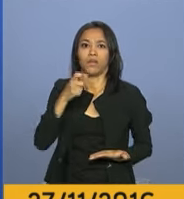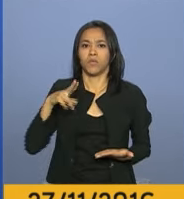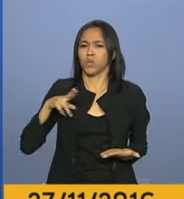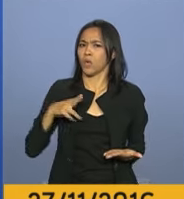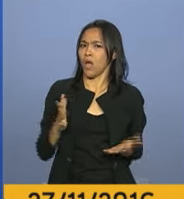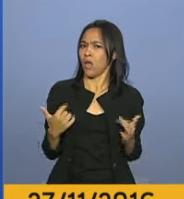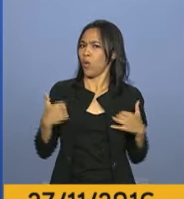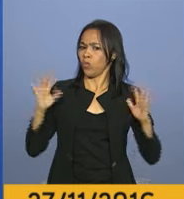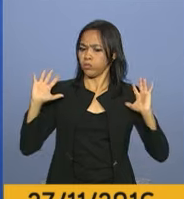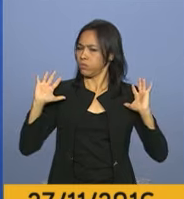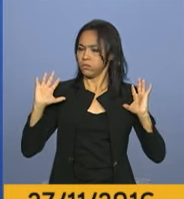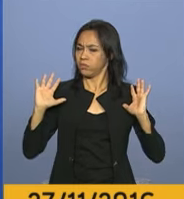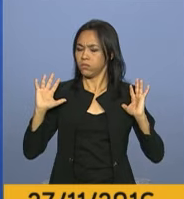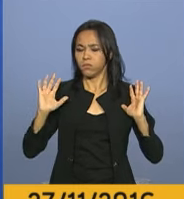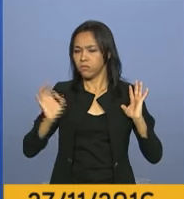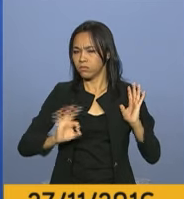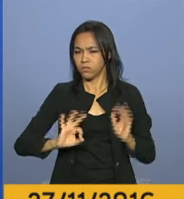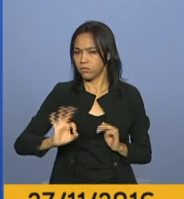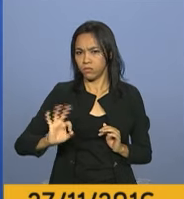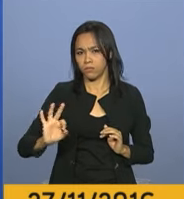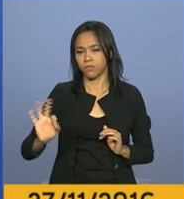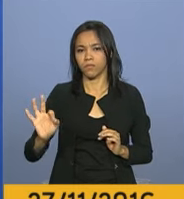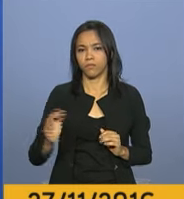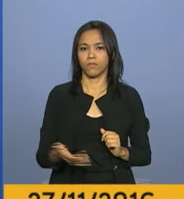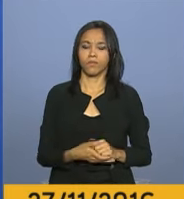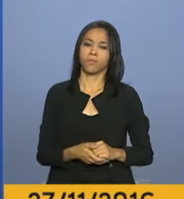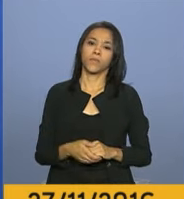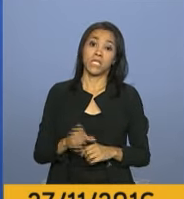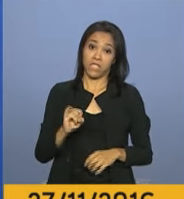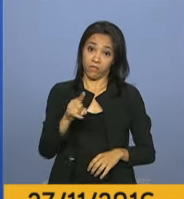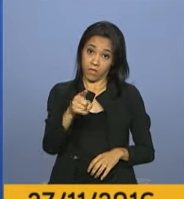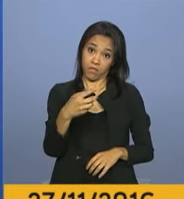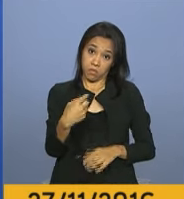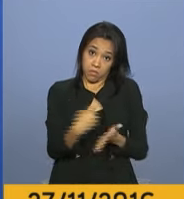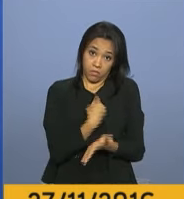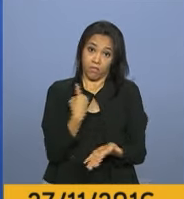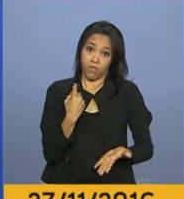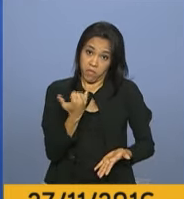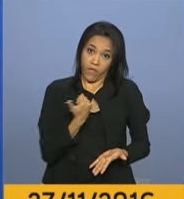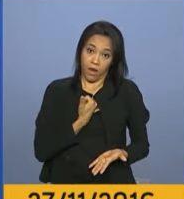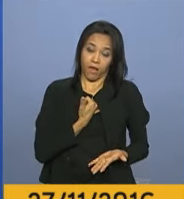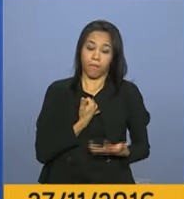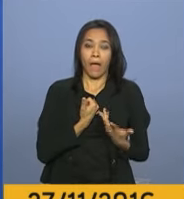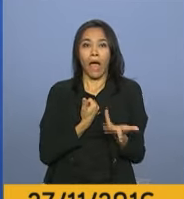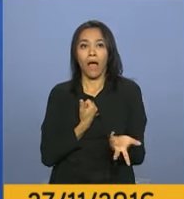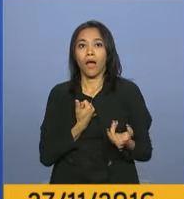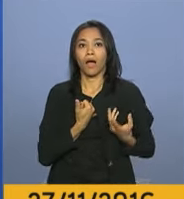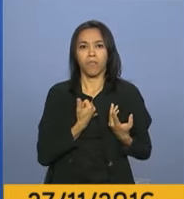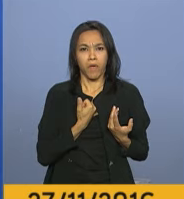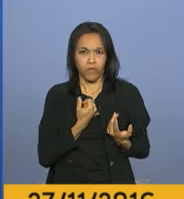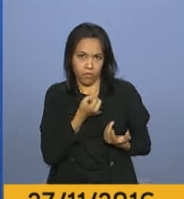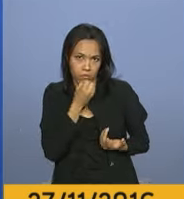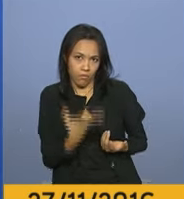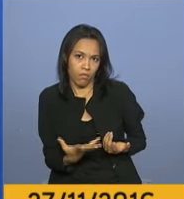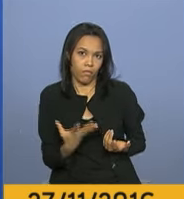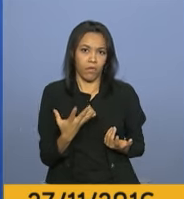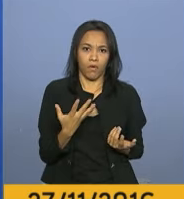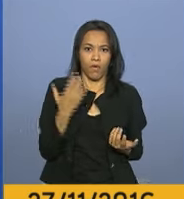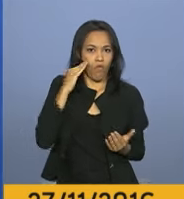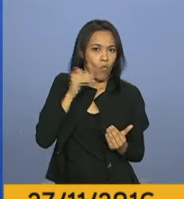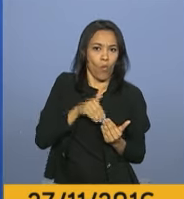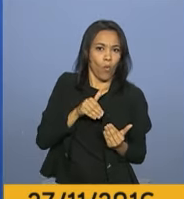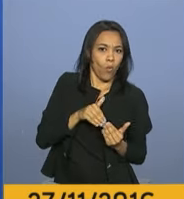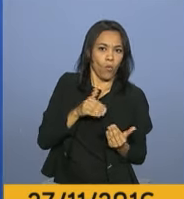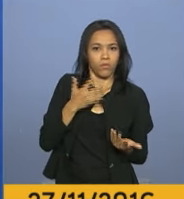né? Uma razão para isso, né? Se você me disser, mas não foi útil isso, não foi conveniente, eu